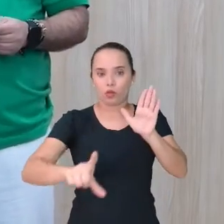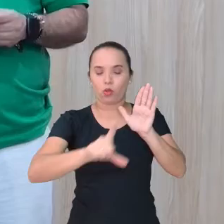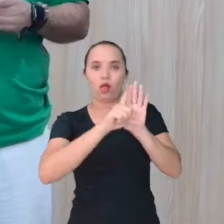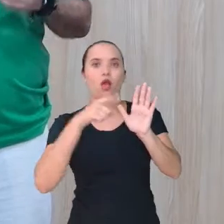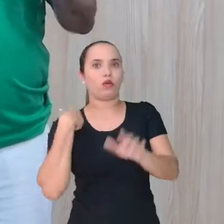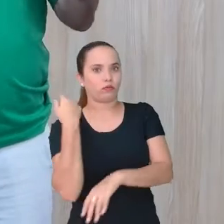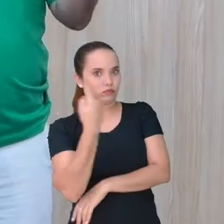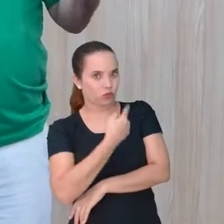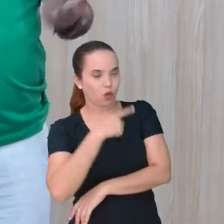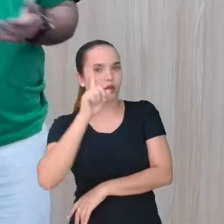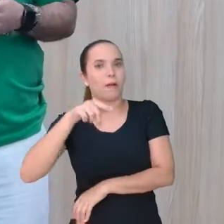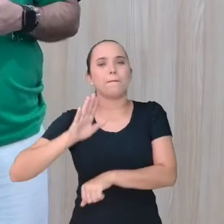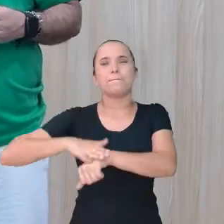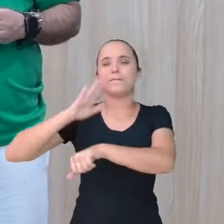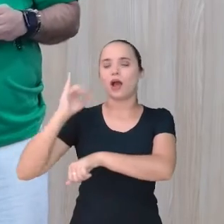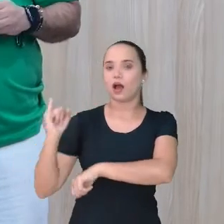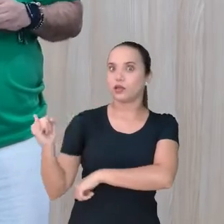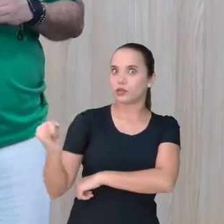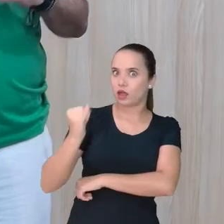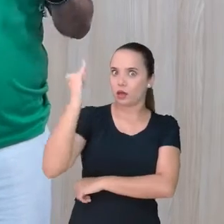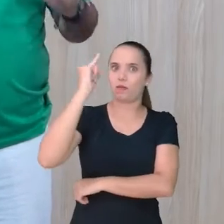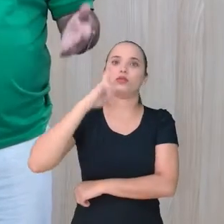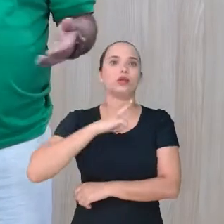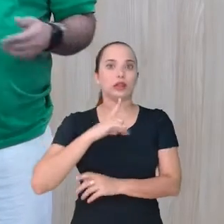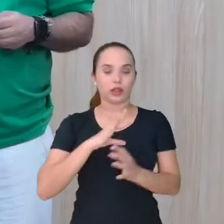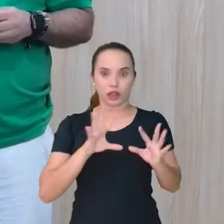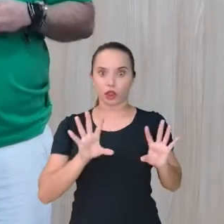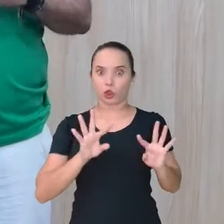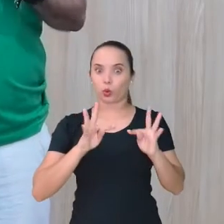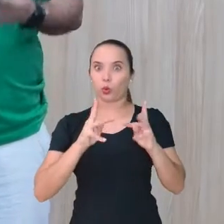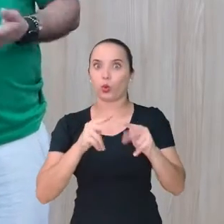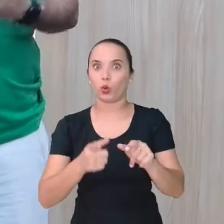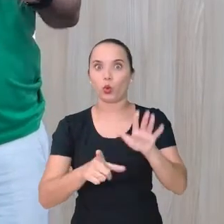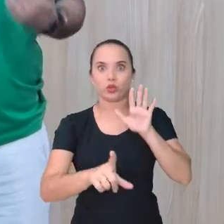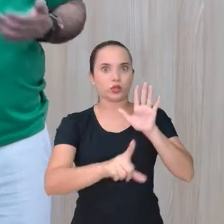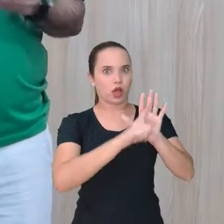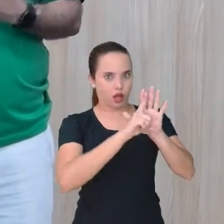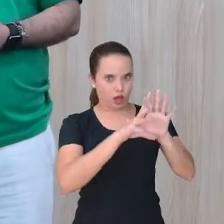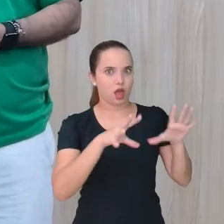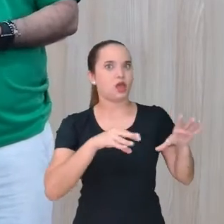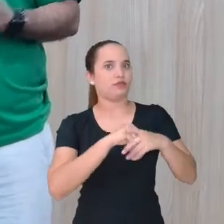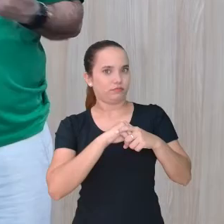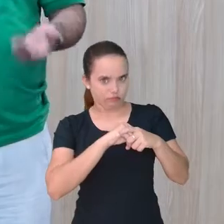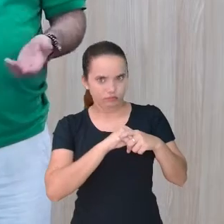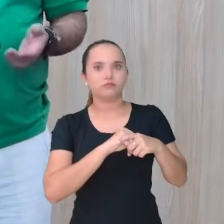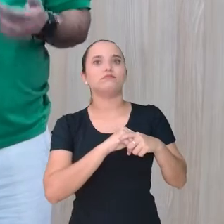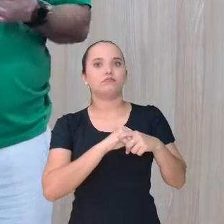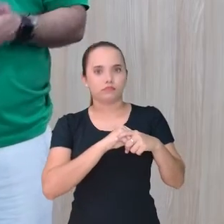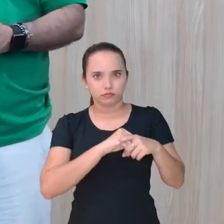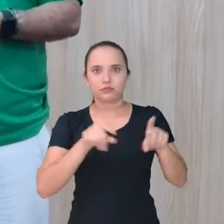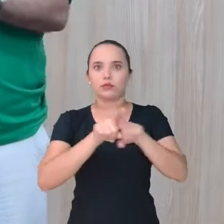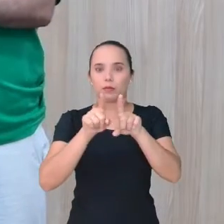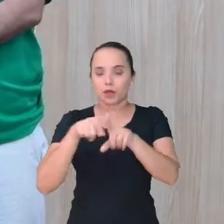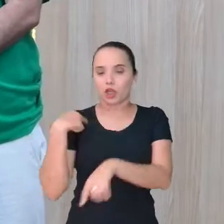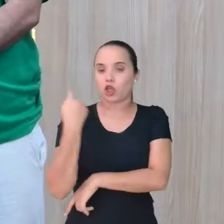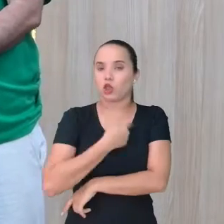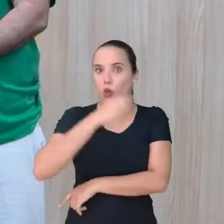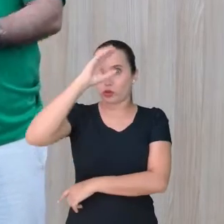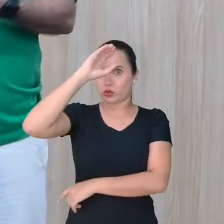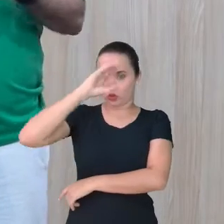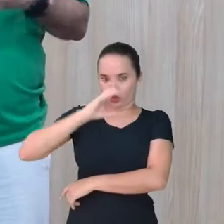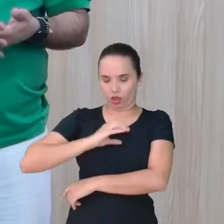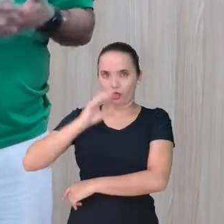né? Contém todos os conjuntos de leis, né, e normas que nós, cidadãos e cidadãs